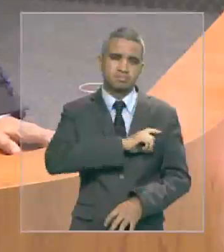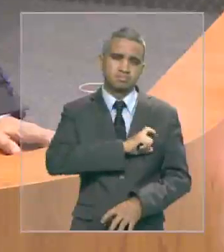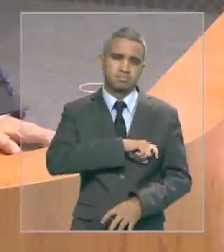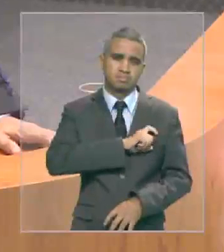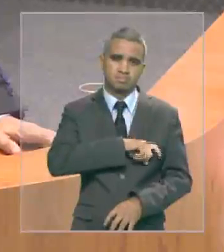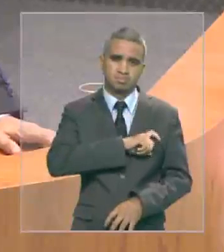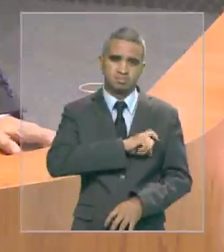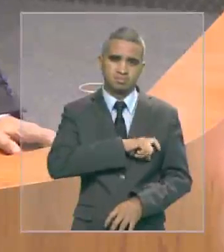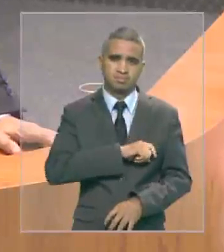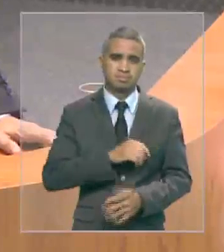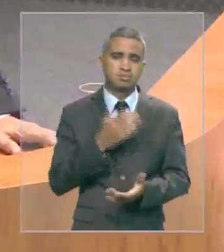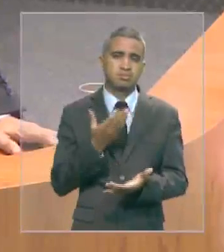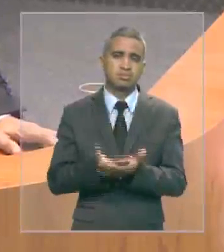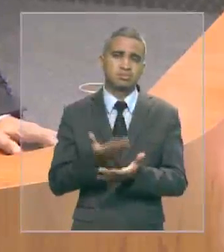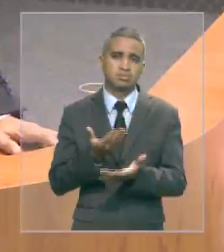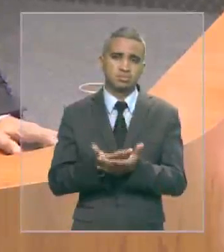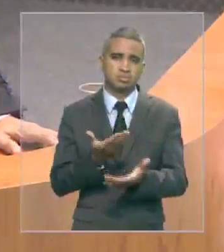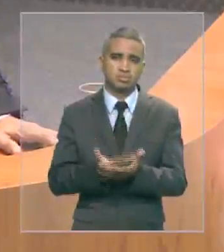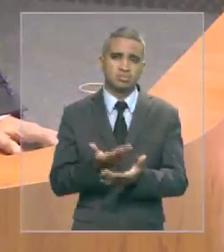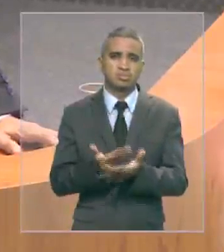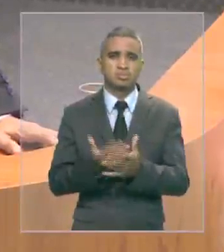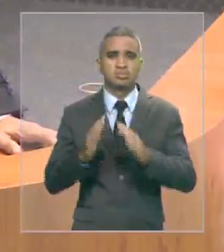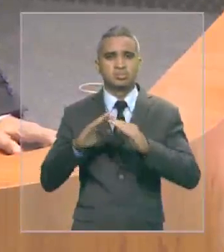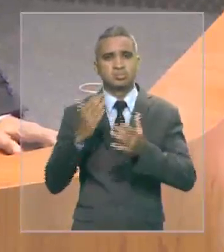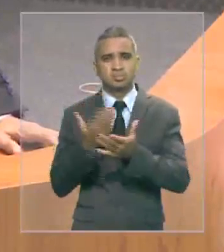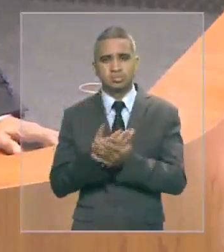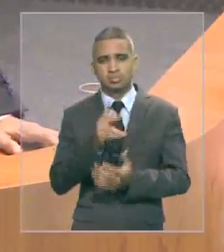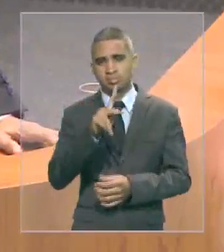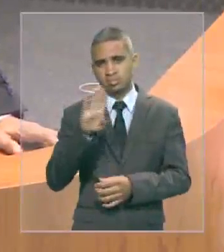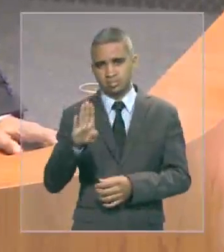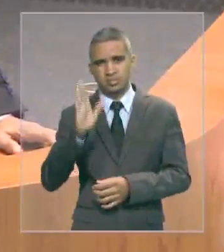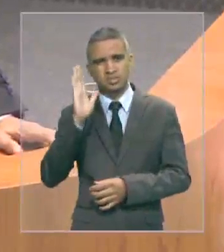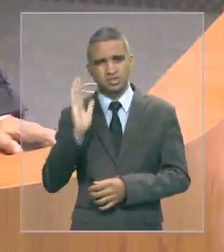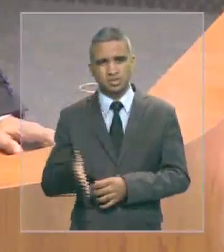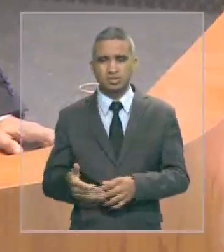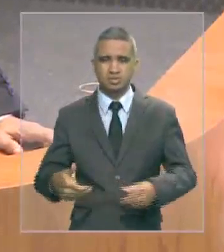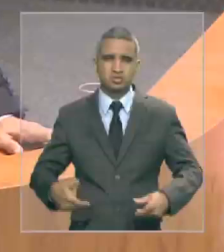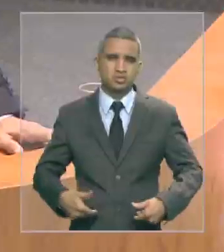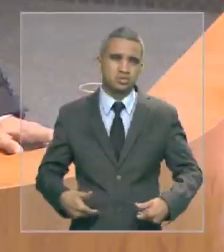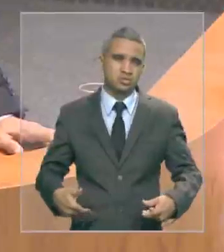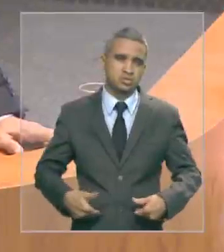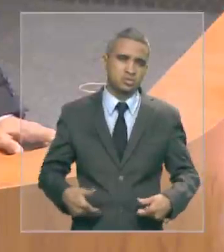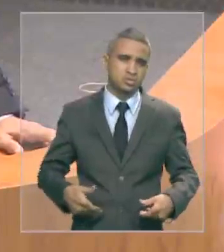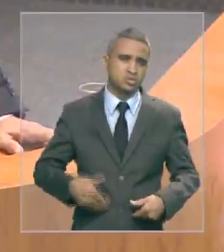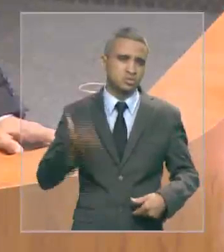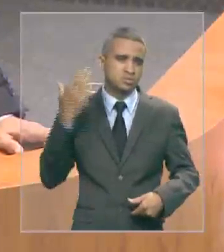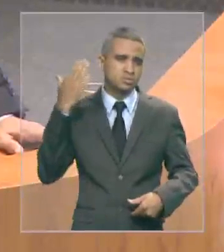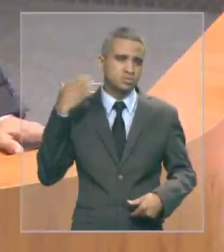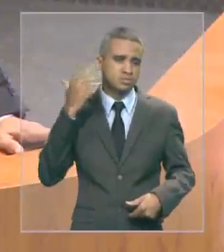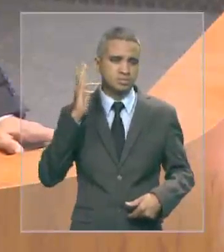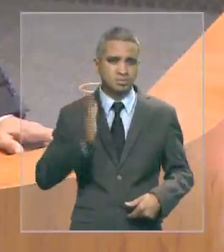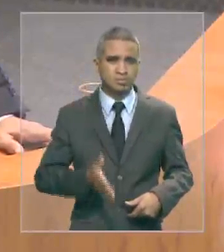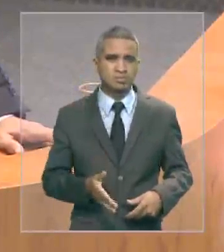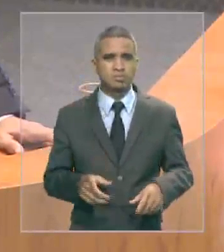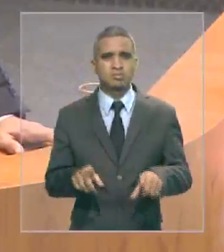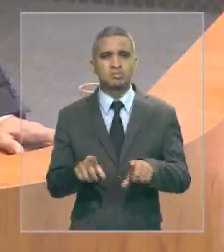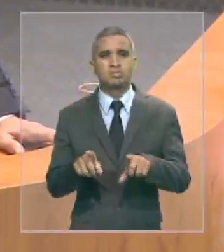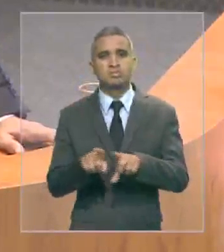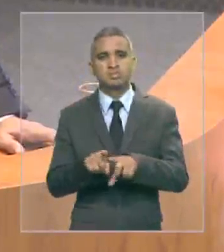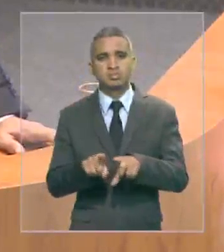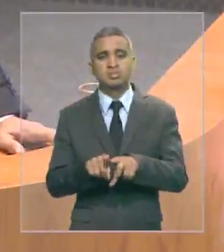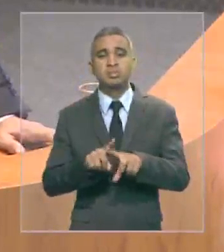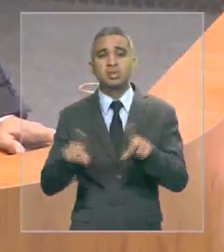pública, já passei fome, já passei necessidade. Mas até aqui me conduziu, até aqui me trouxe o